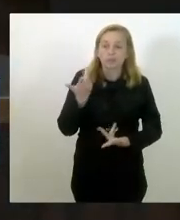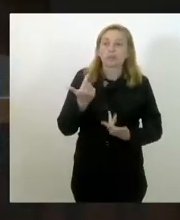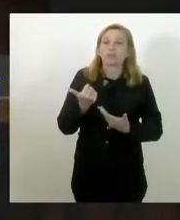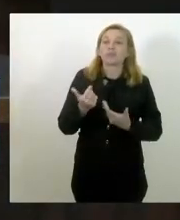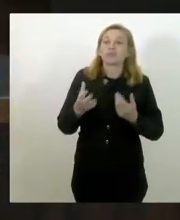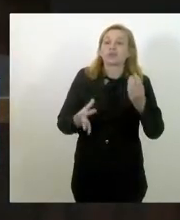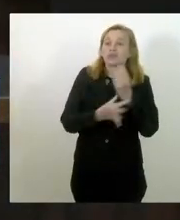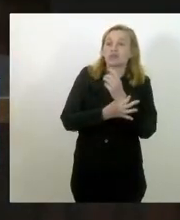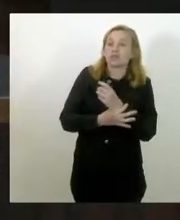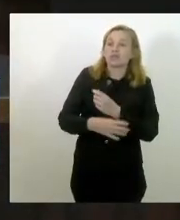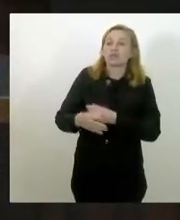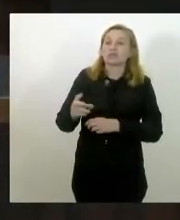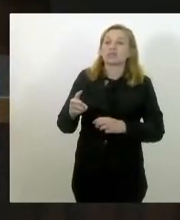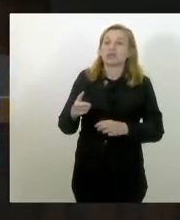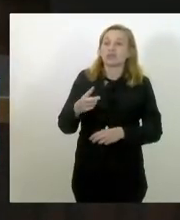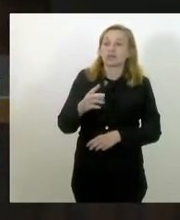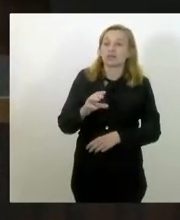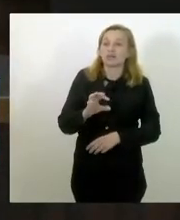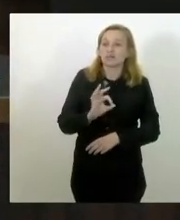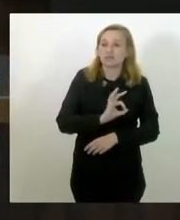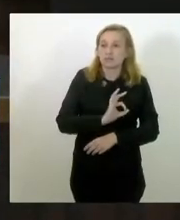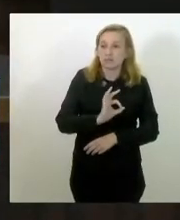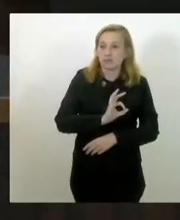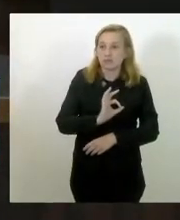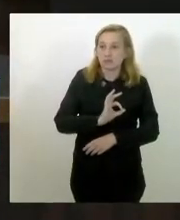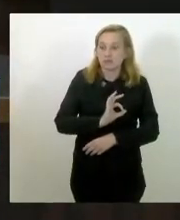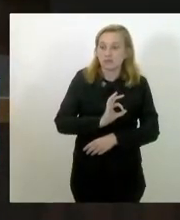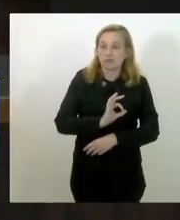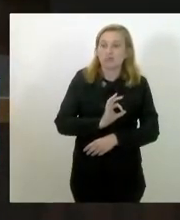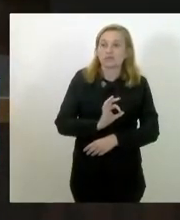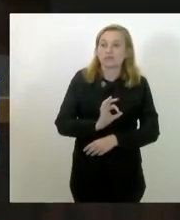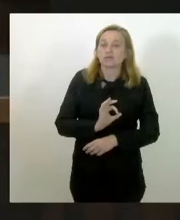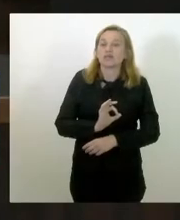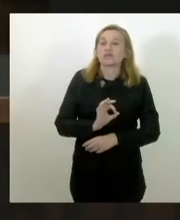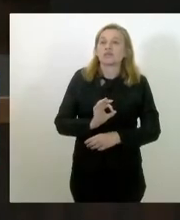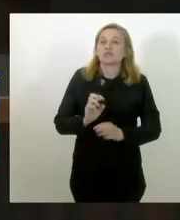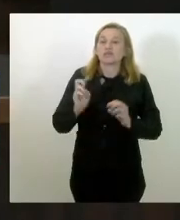Polícia, deputado delegado Carlos Augusto.